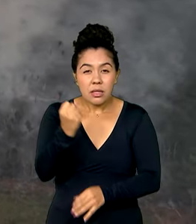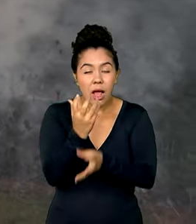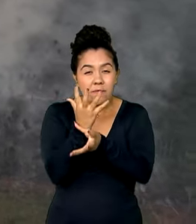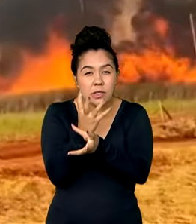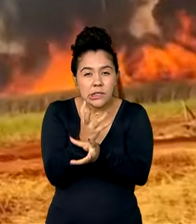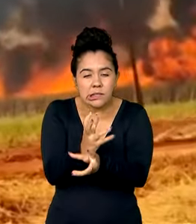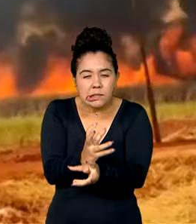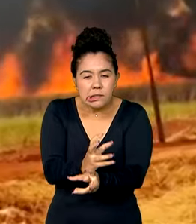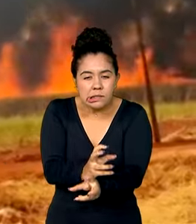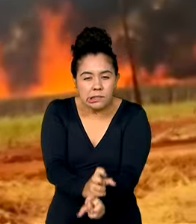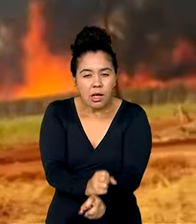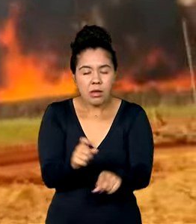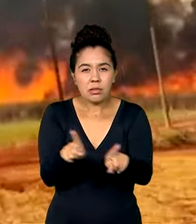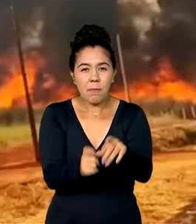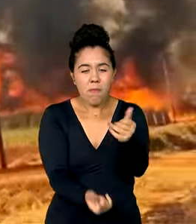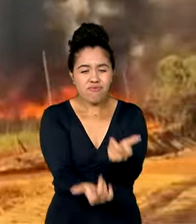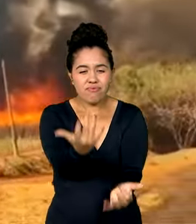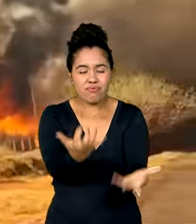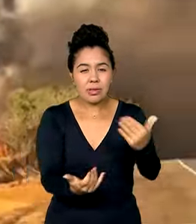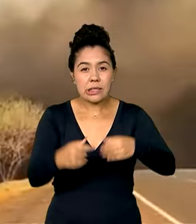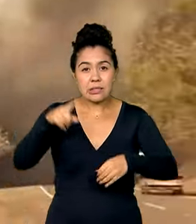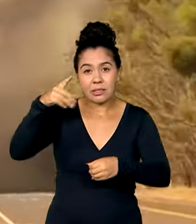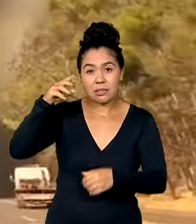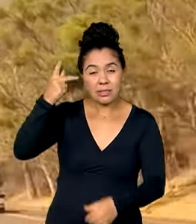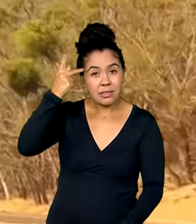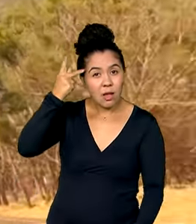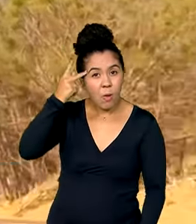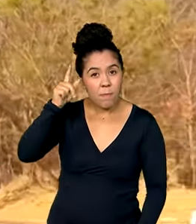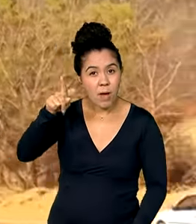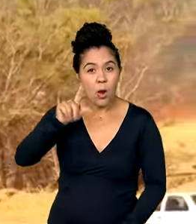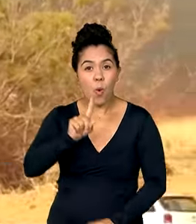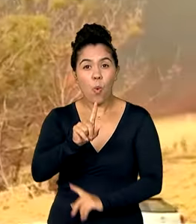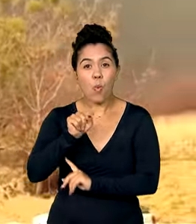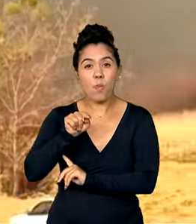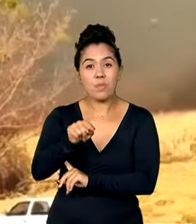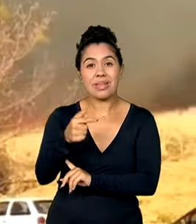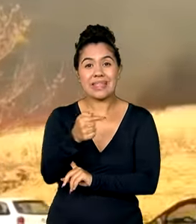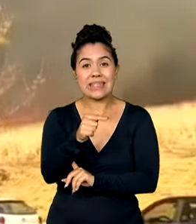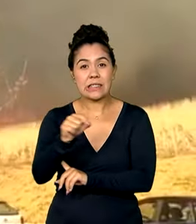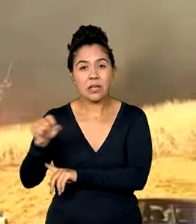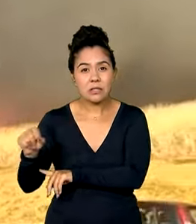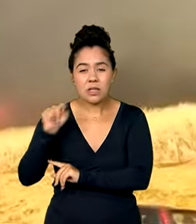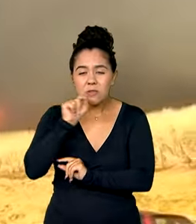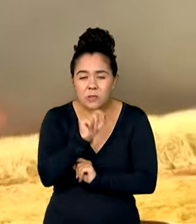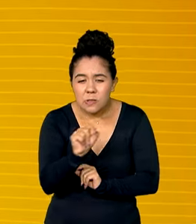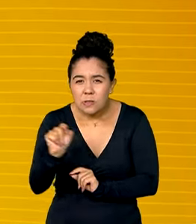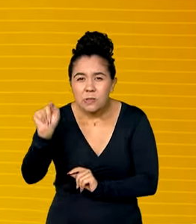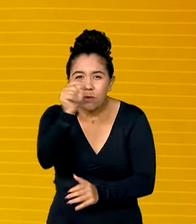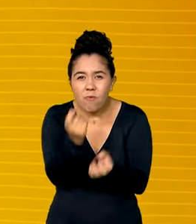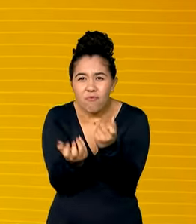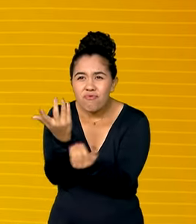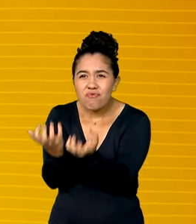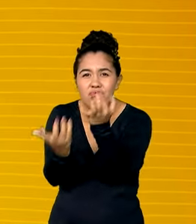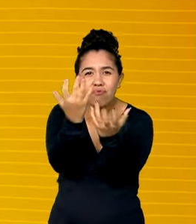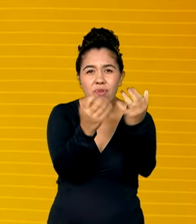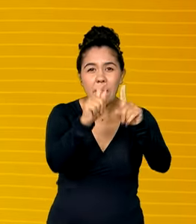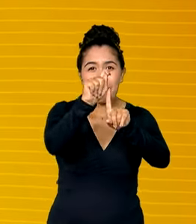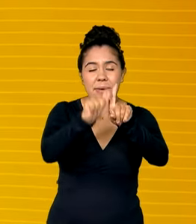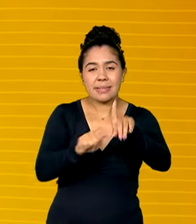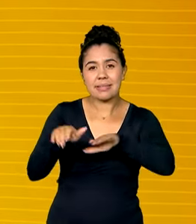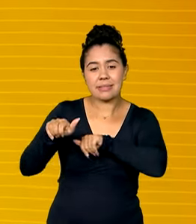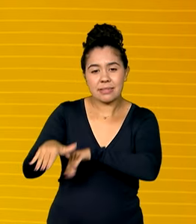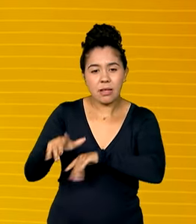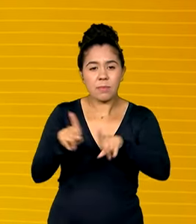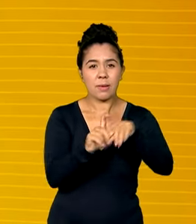florestais. Em São Paulo, foram mais de 1.700 focos de incêndio só em setembro. Indústrias, casas